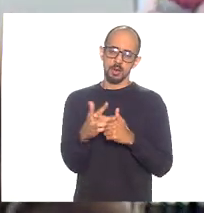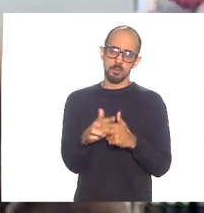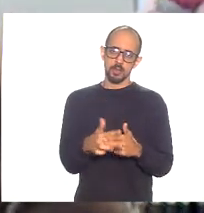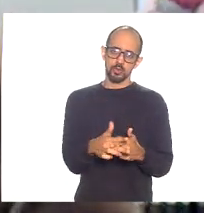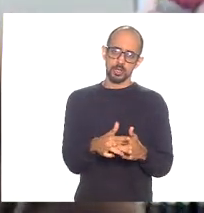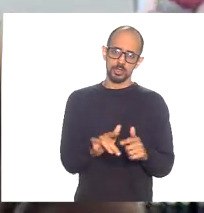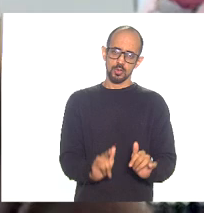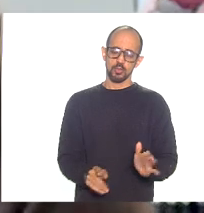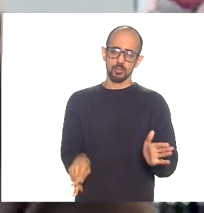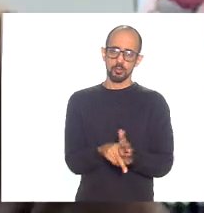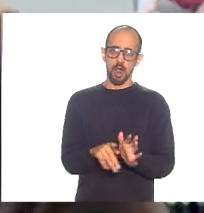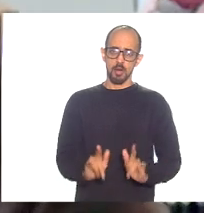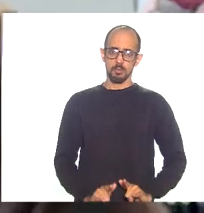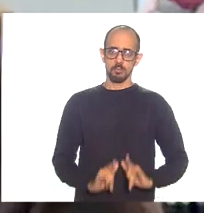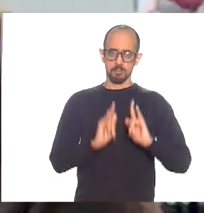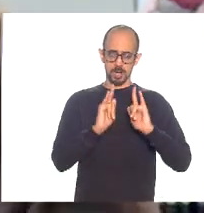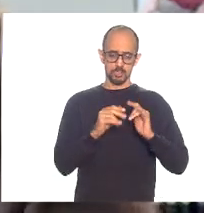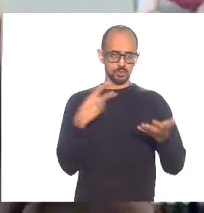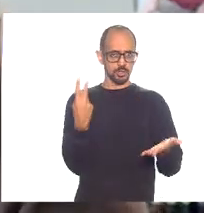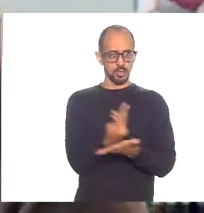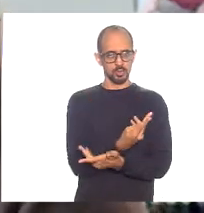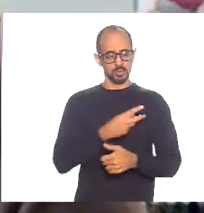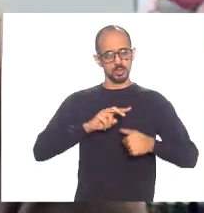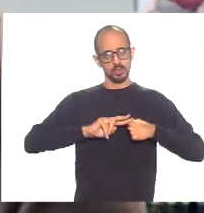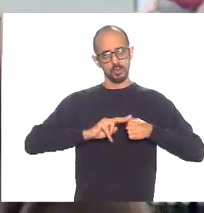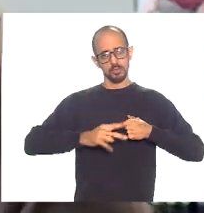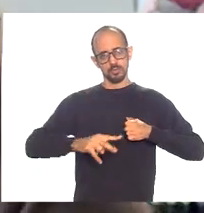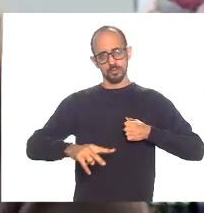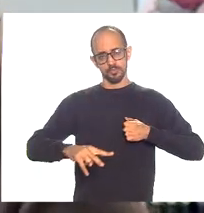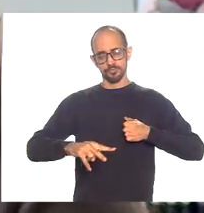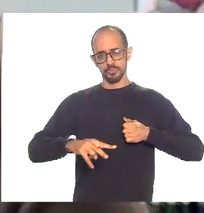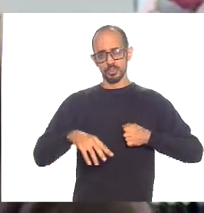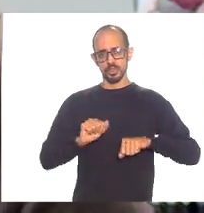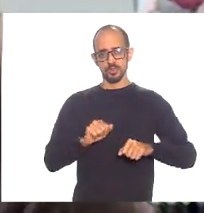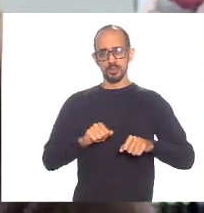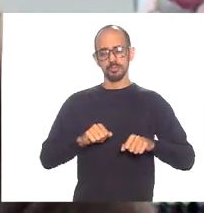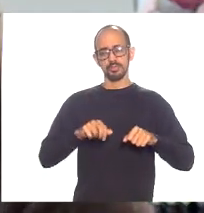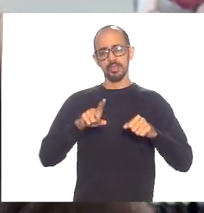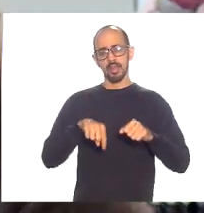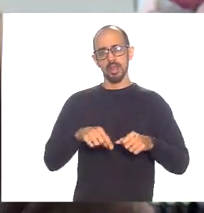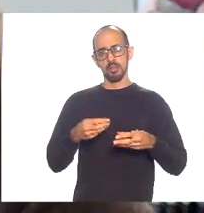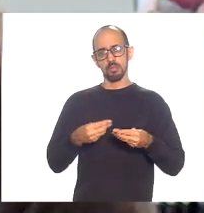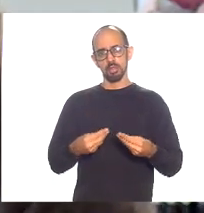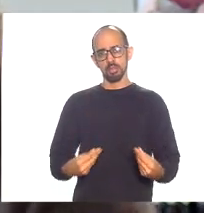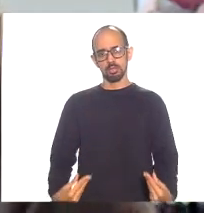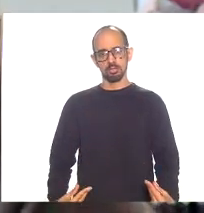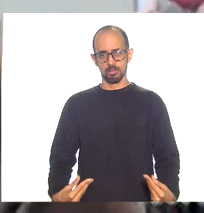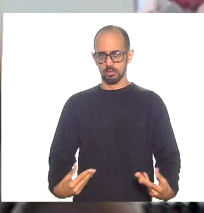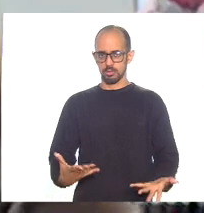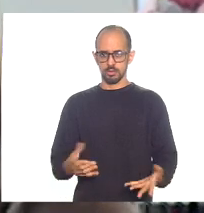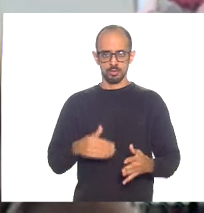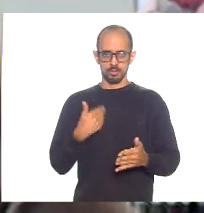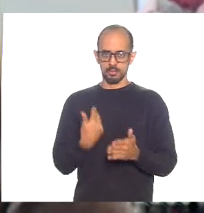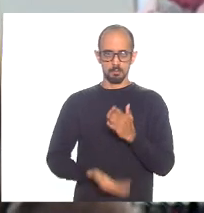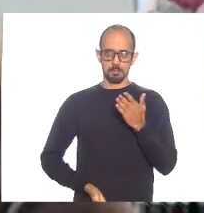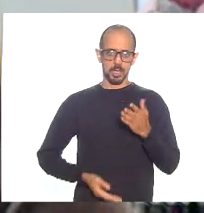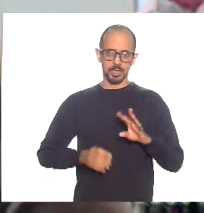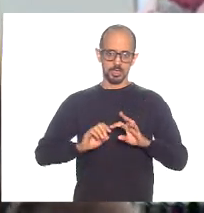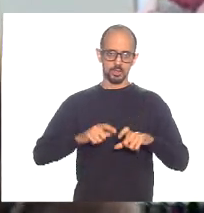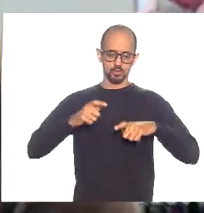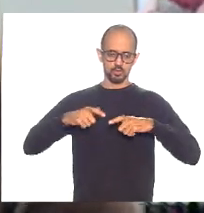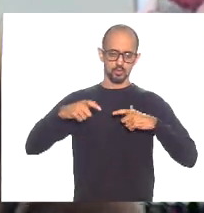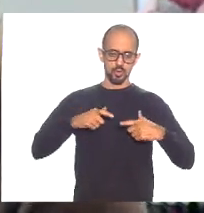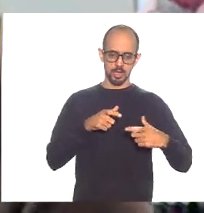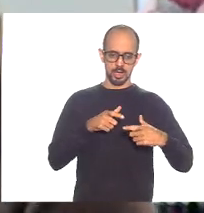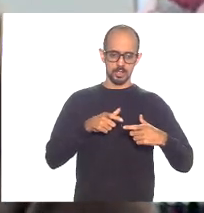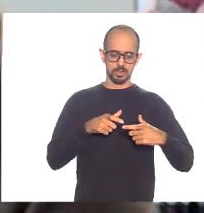que tem se refletido num acelerado processo de deterioração física dos espaços dessas